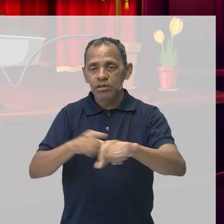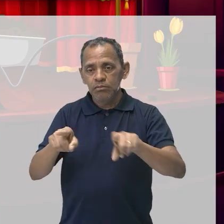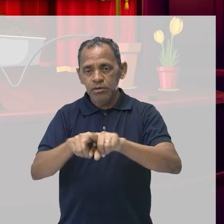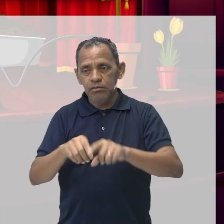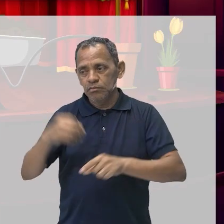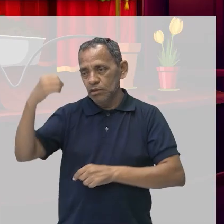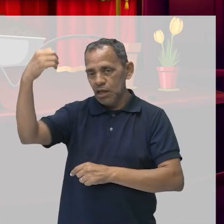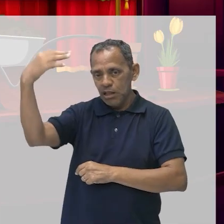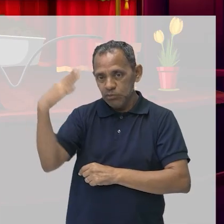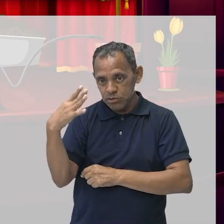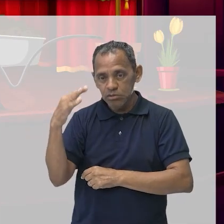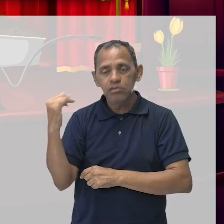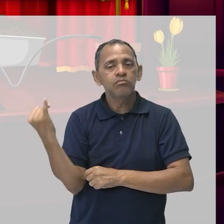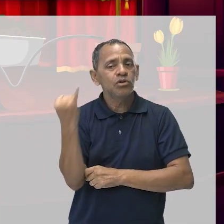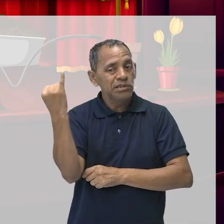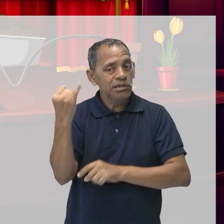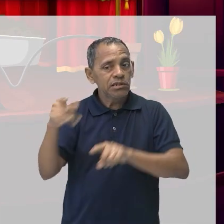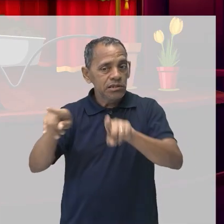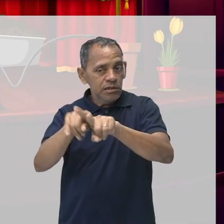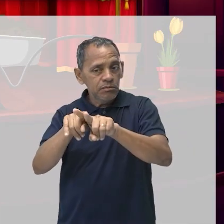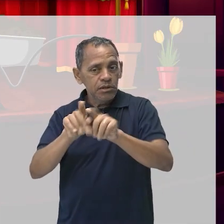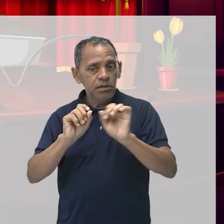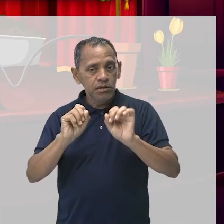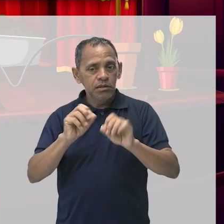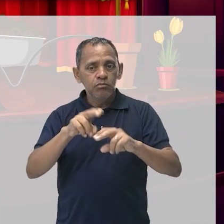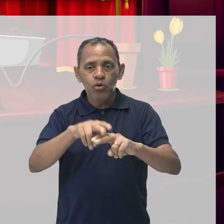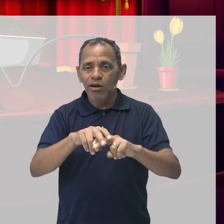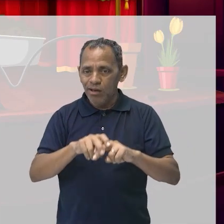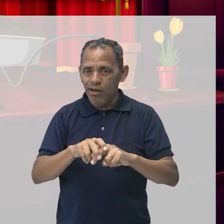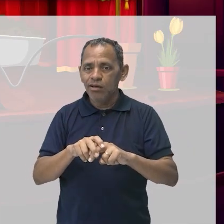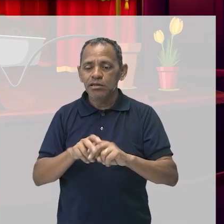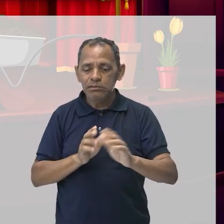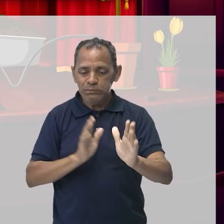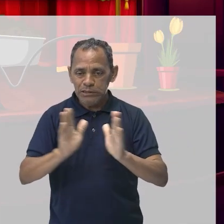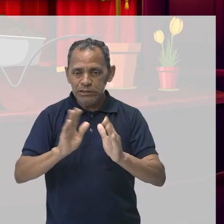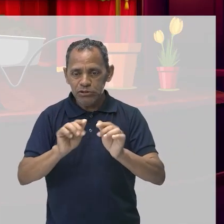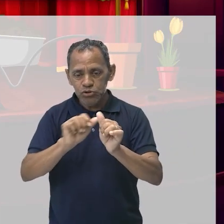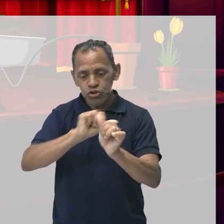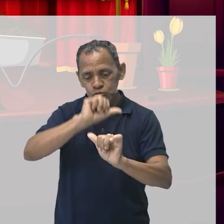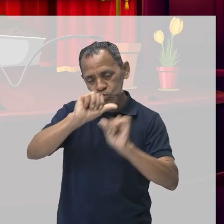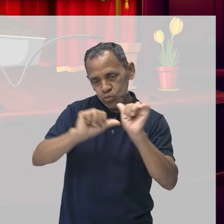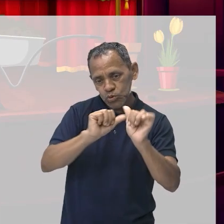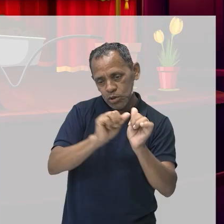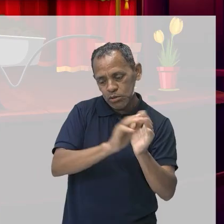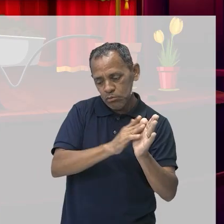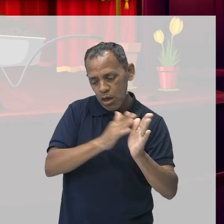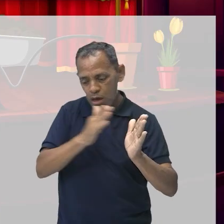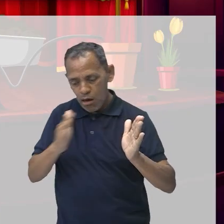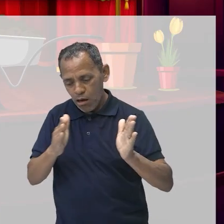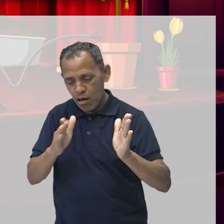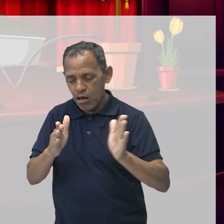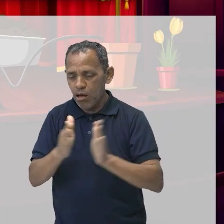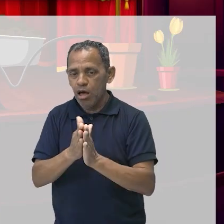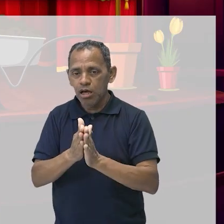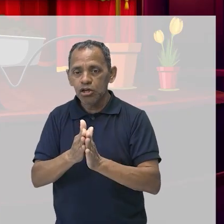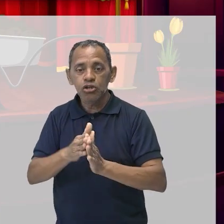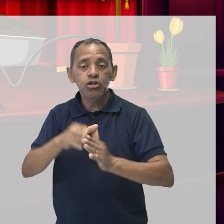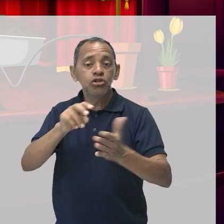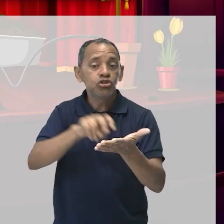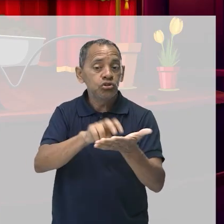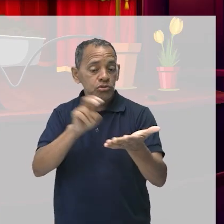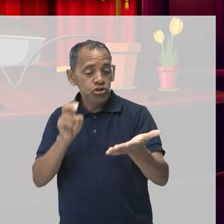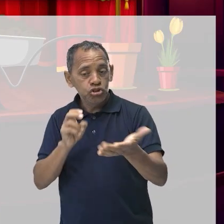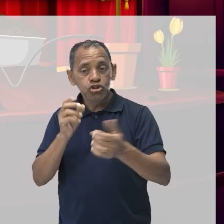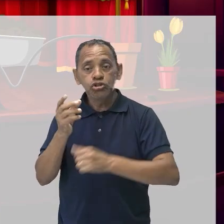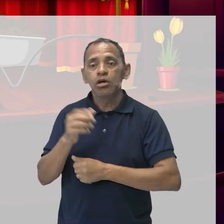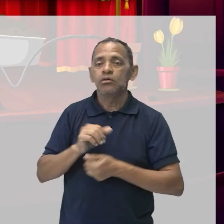ser muito importante também nesse momento de transição, de período, de época, de dia, de noite.